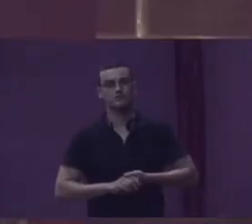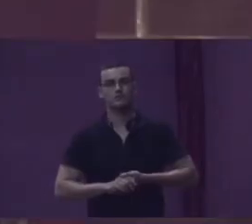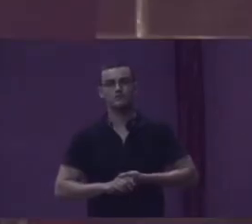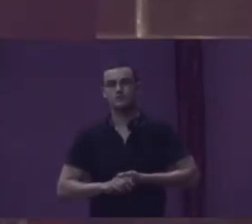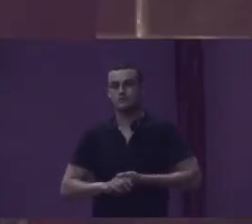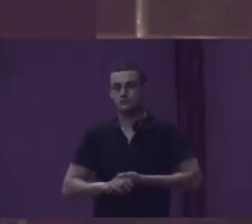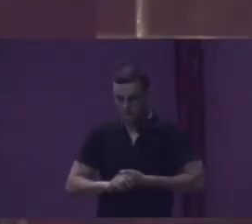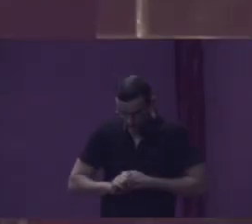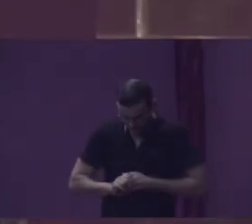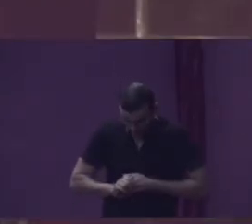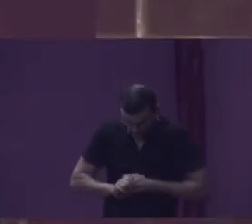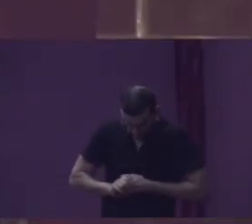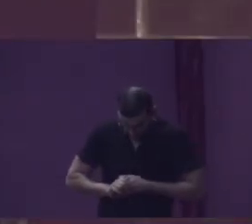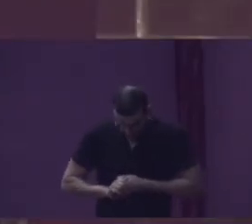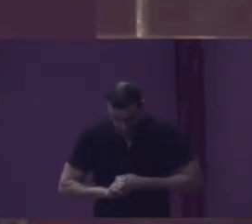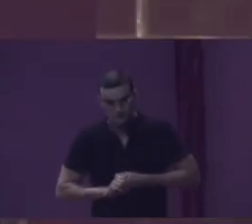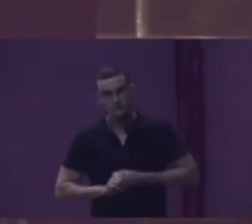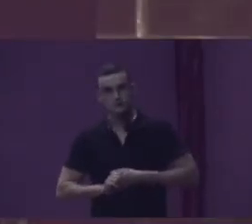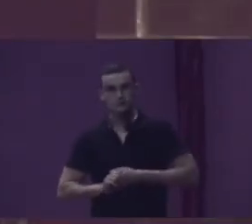Aí,